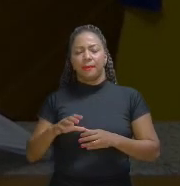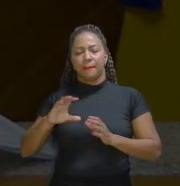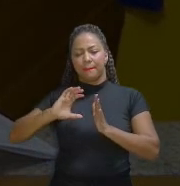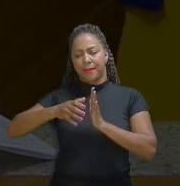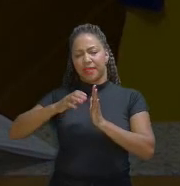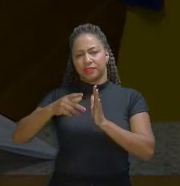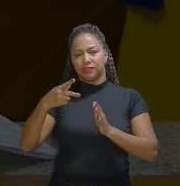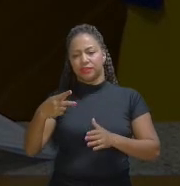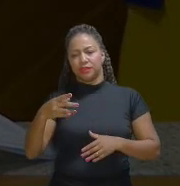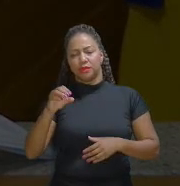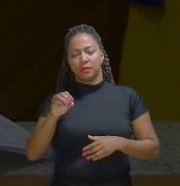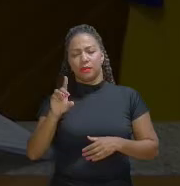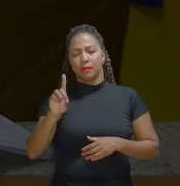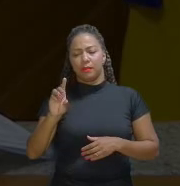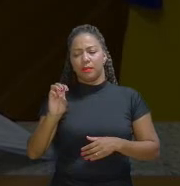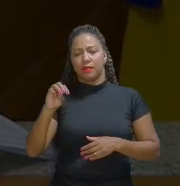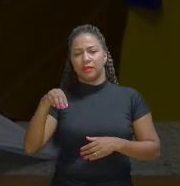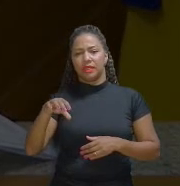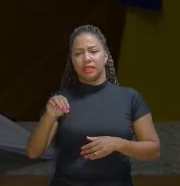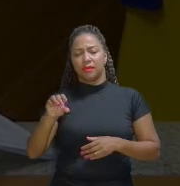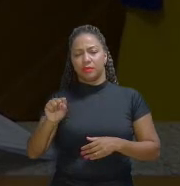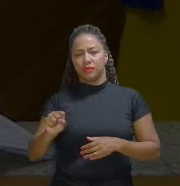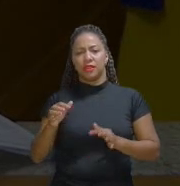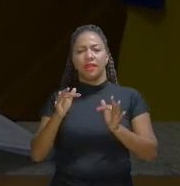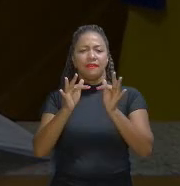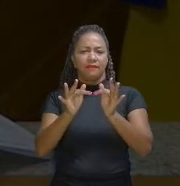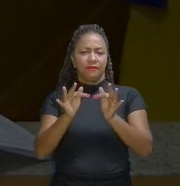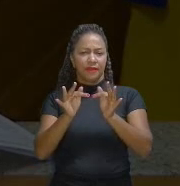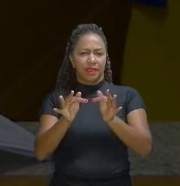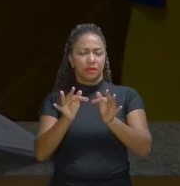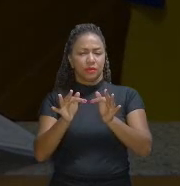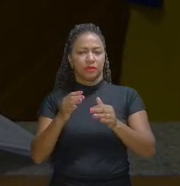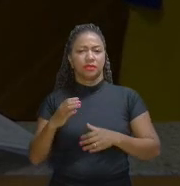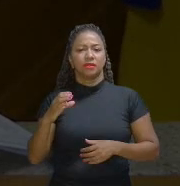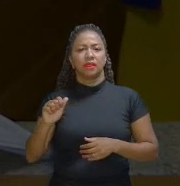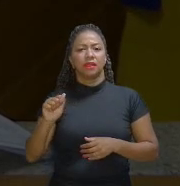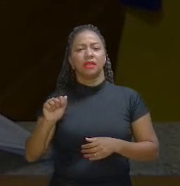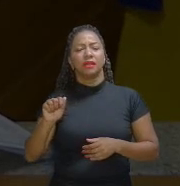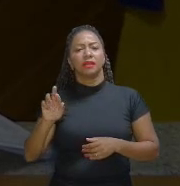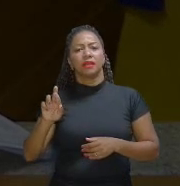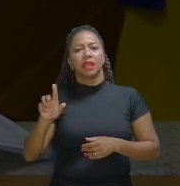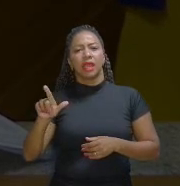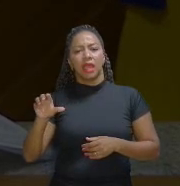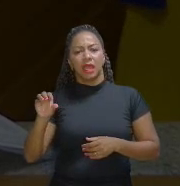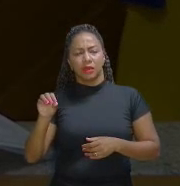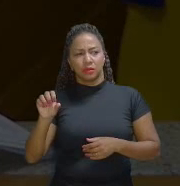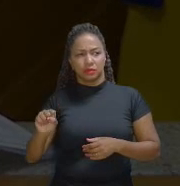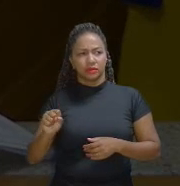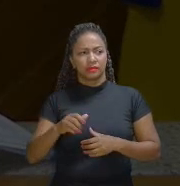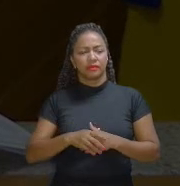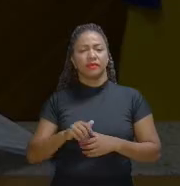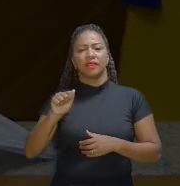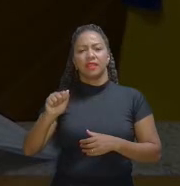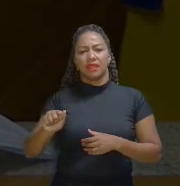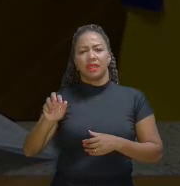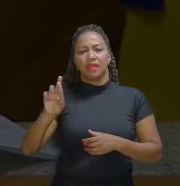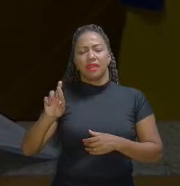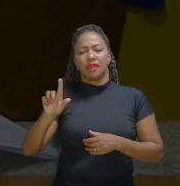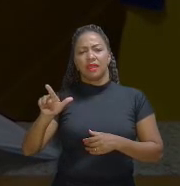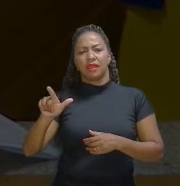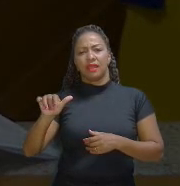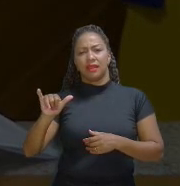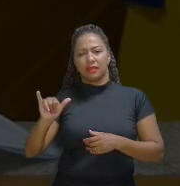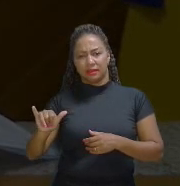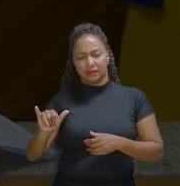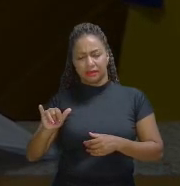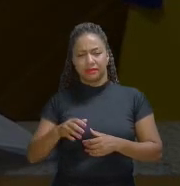Comissão Municipal Provisória de Ferreira Gomes. Carlins Oliveira dos Anjos, Arley Batista Ferreira